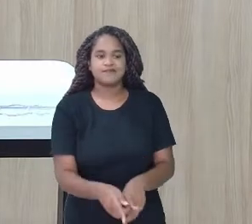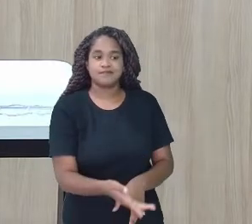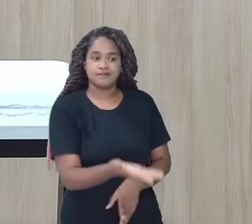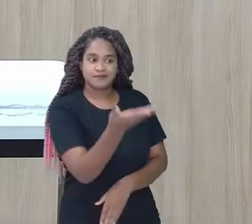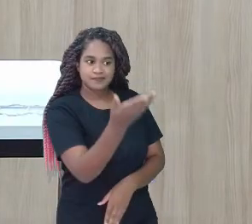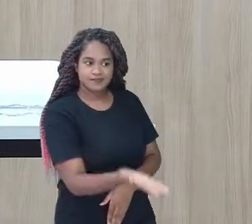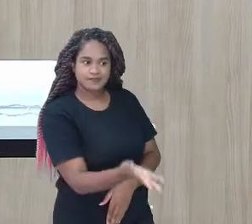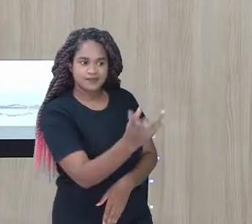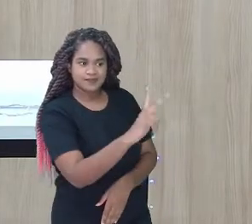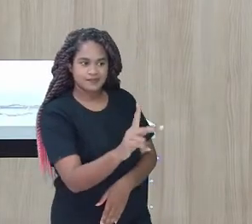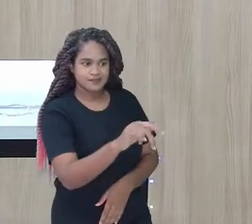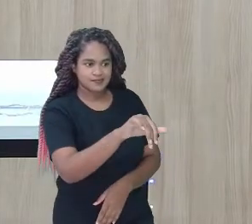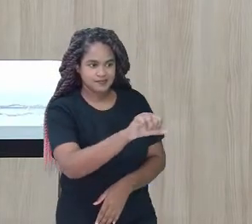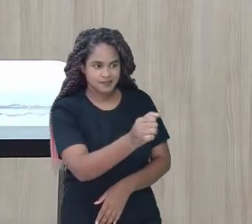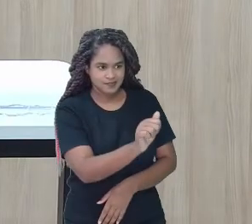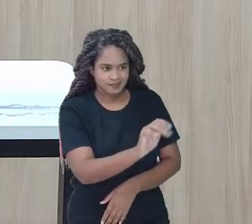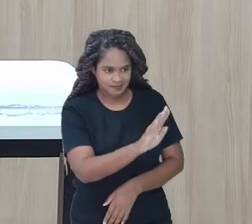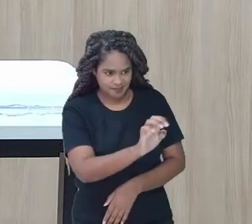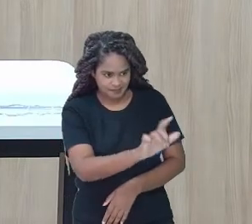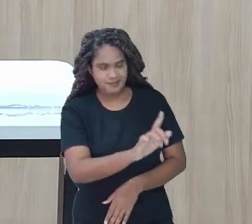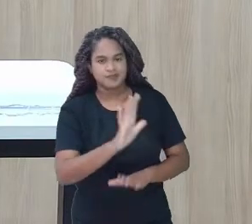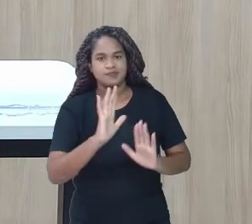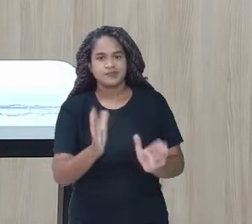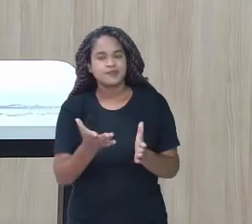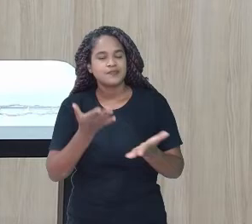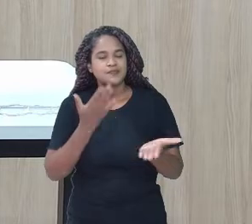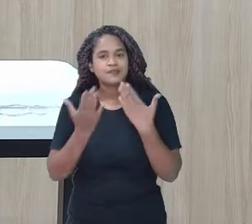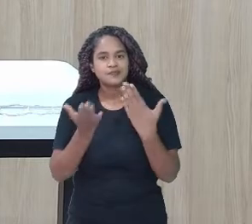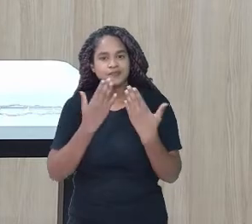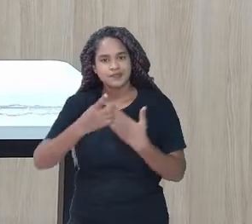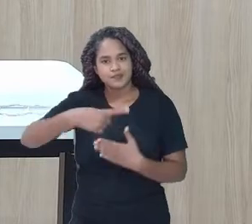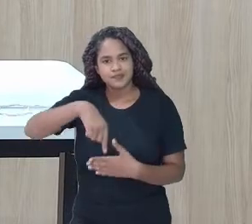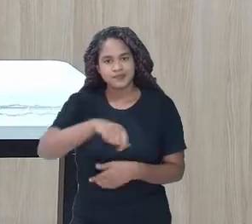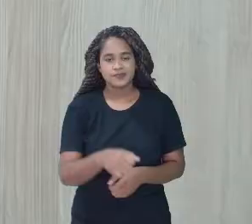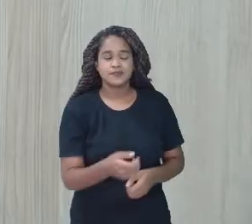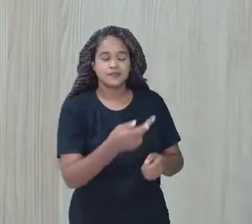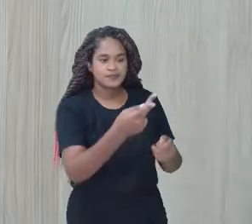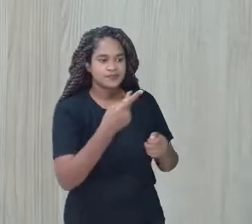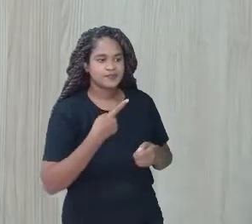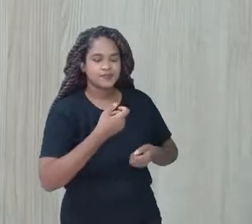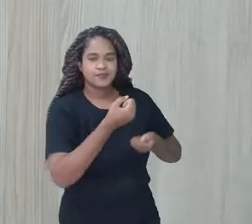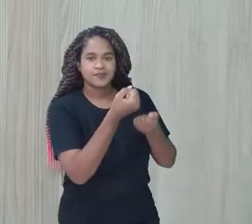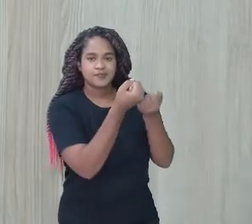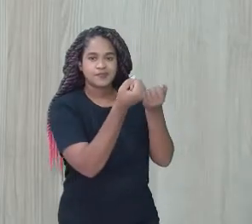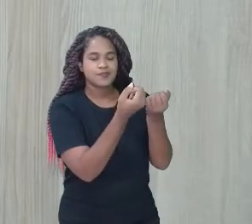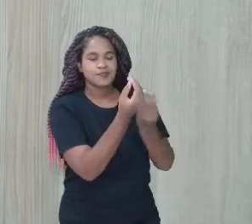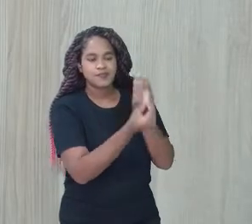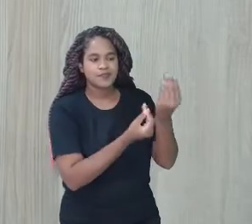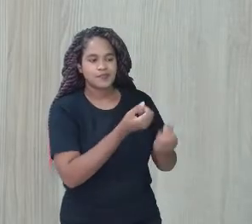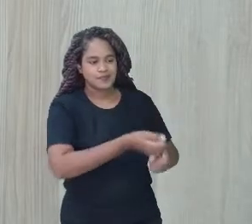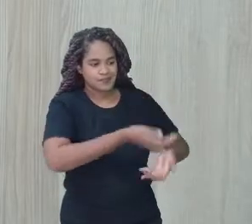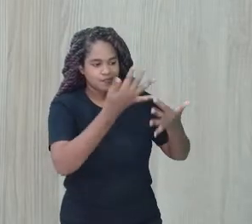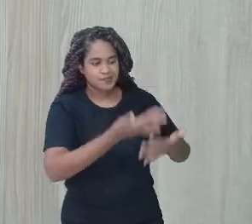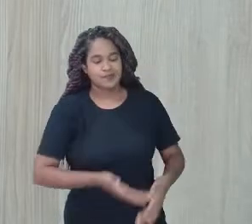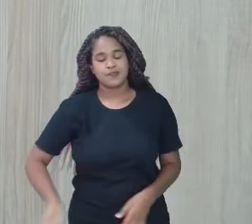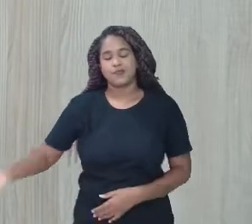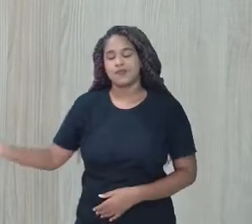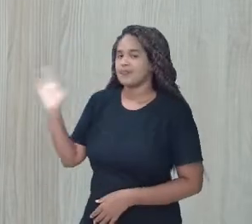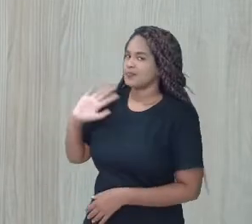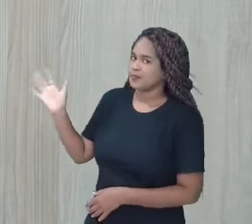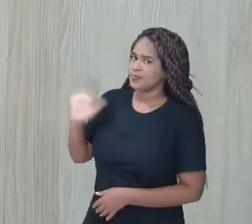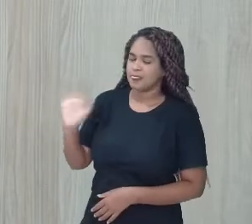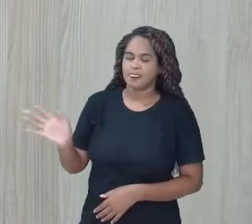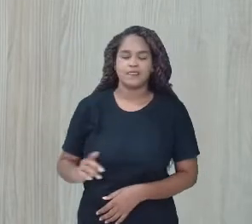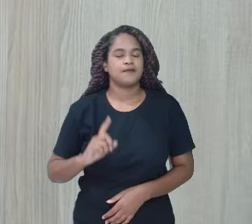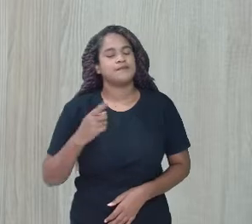Isabel Borges para já falar com vocês e dizer como está aí o nosso chat. Olá, professora Cláudia. Olá a todos, estamos